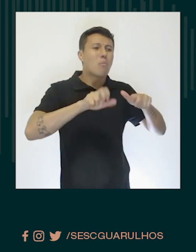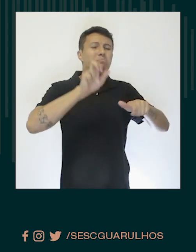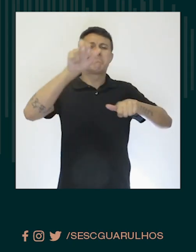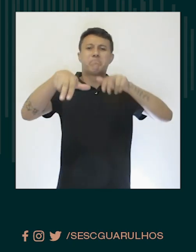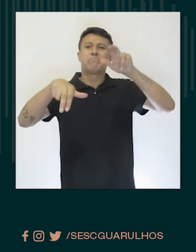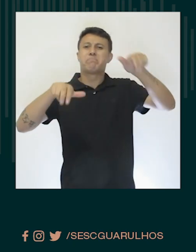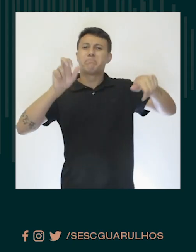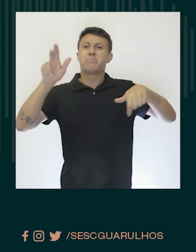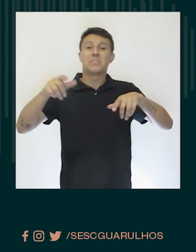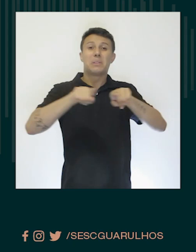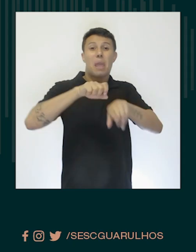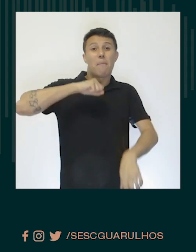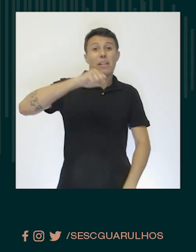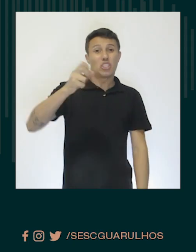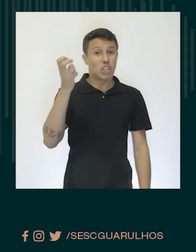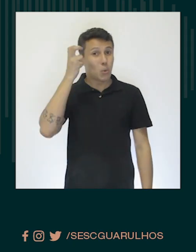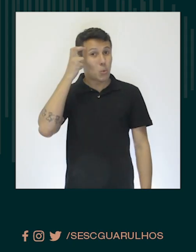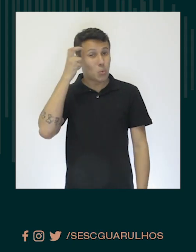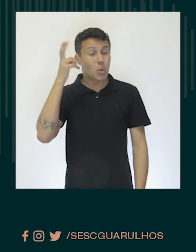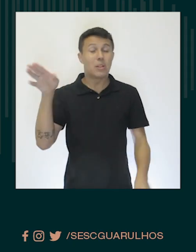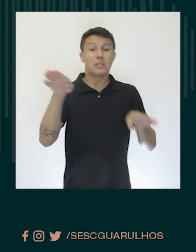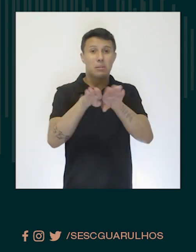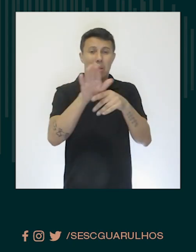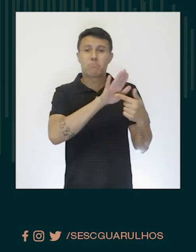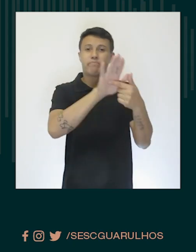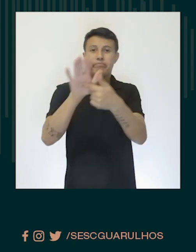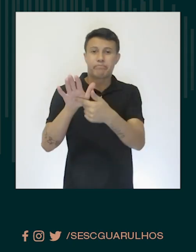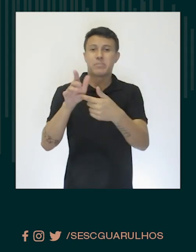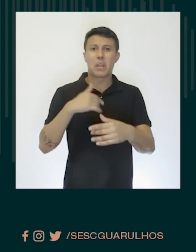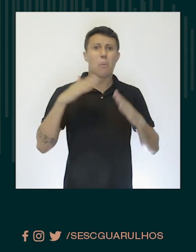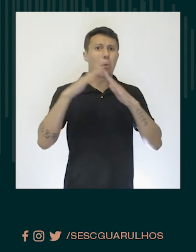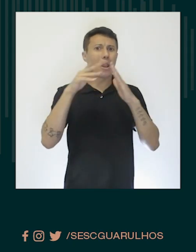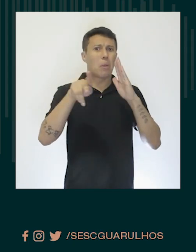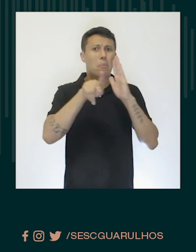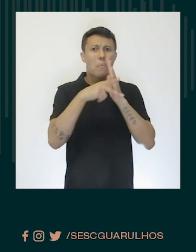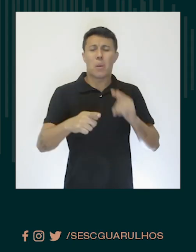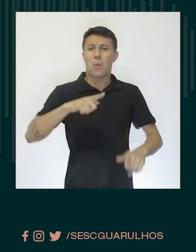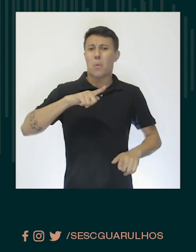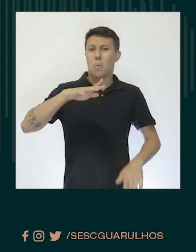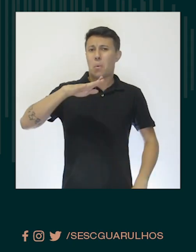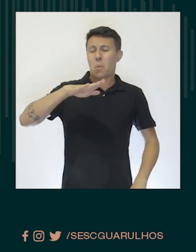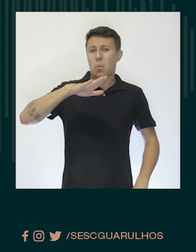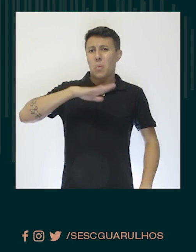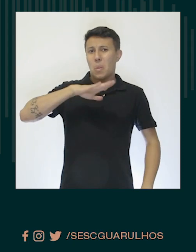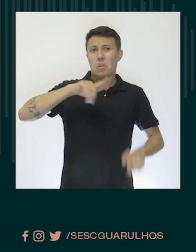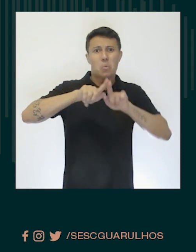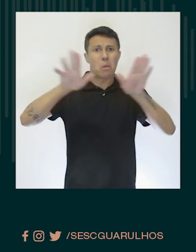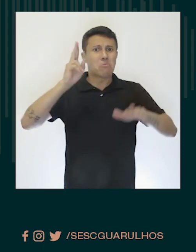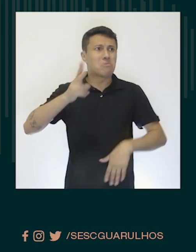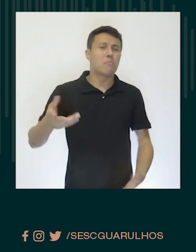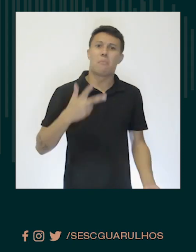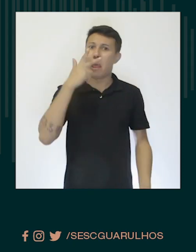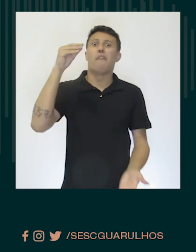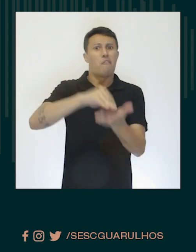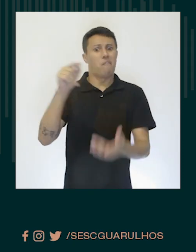A gente fez na Matilha Cultural, começou a apresentar, e eu sempre morei em Guarulhos. Até a hora que eu falei,